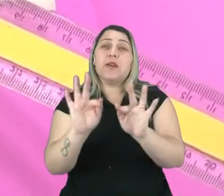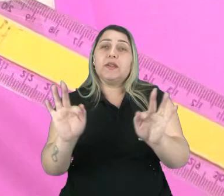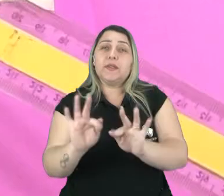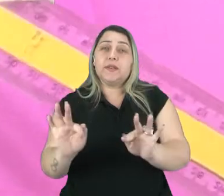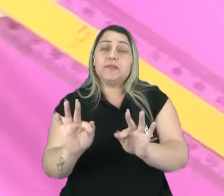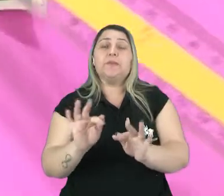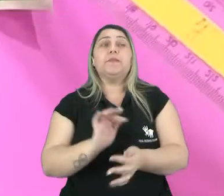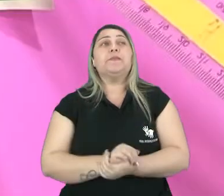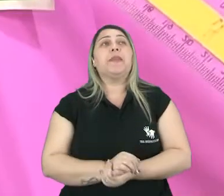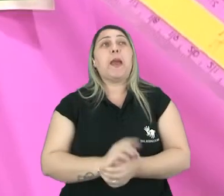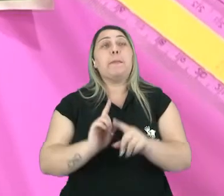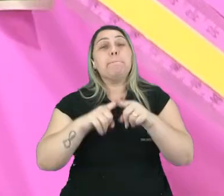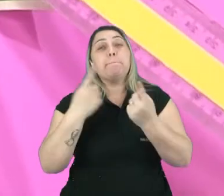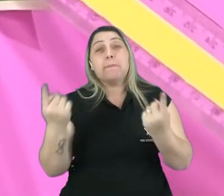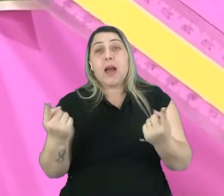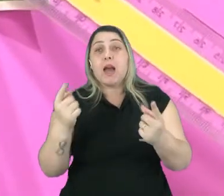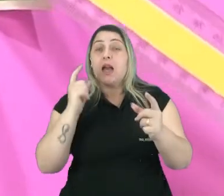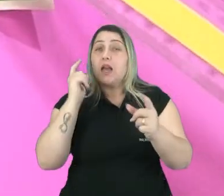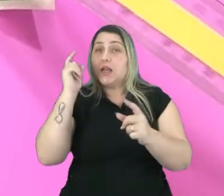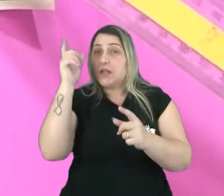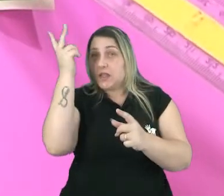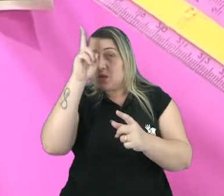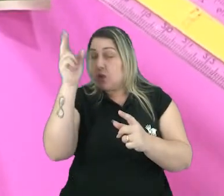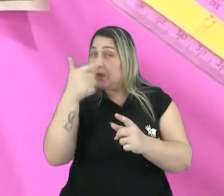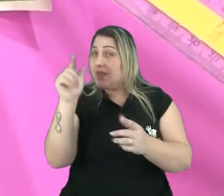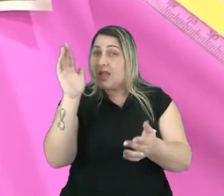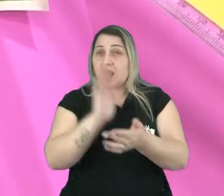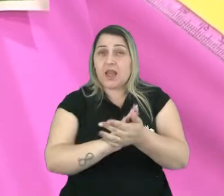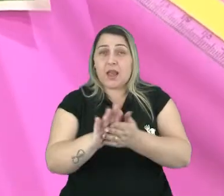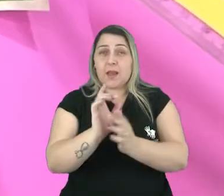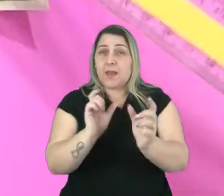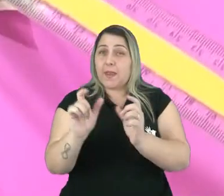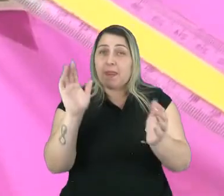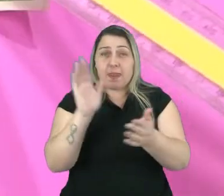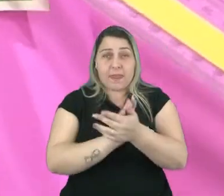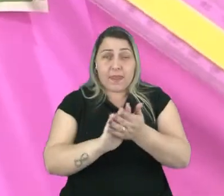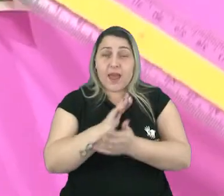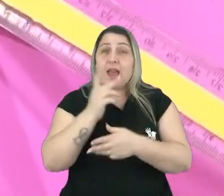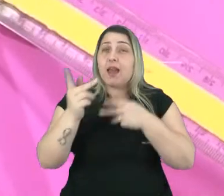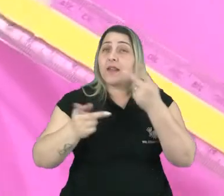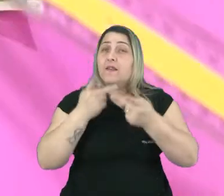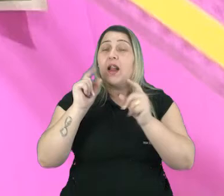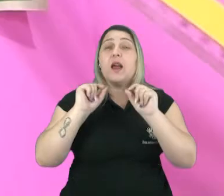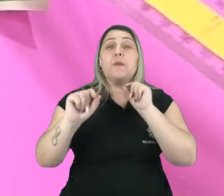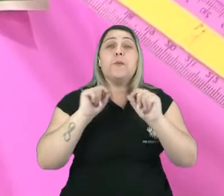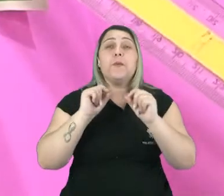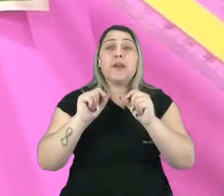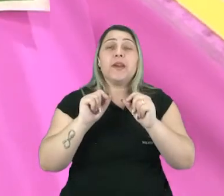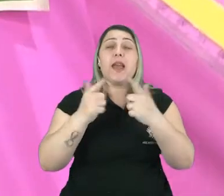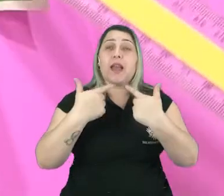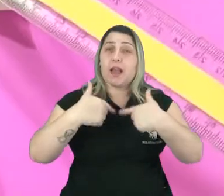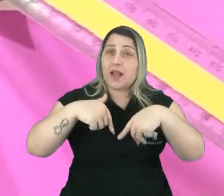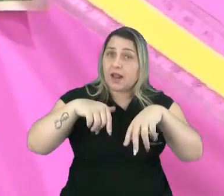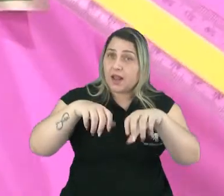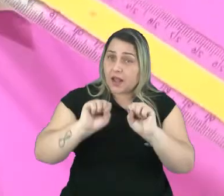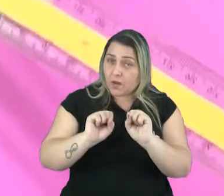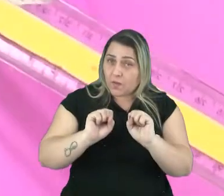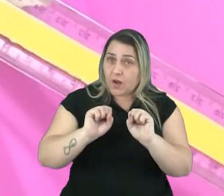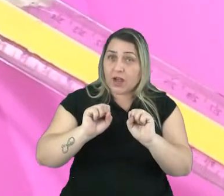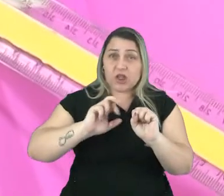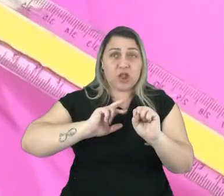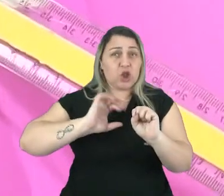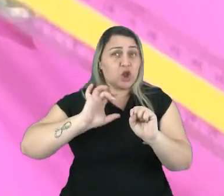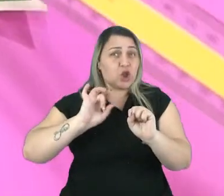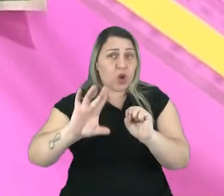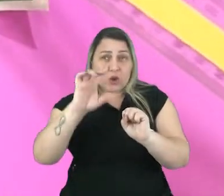dentro do balão. Mas quando a história não tem nenhuma palavrinha, não tem nenhum balão com fala, nós conseguimos compreender